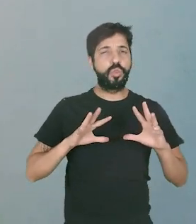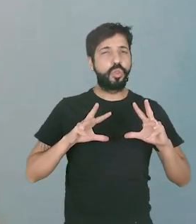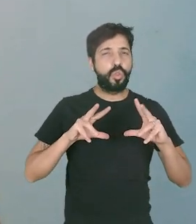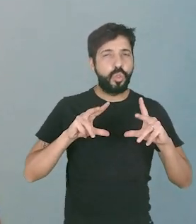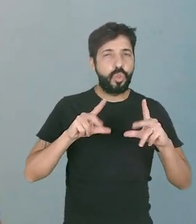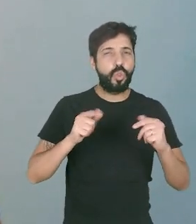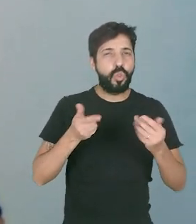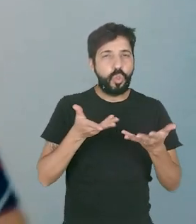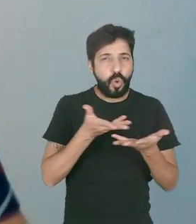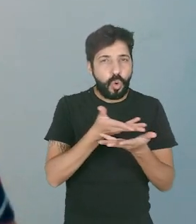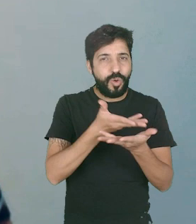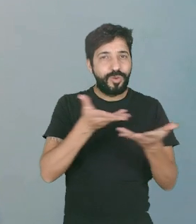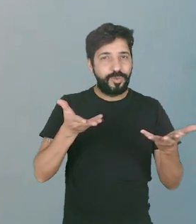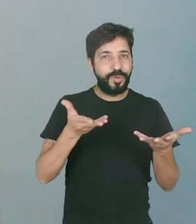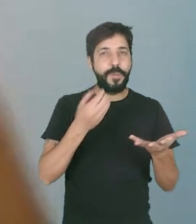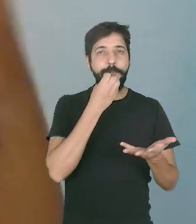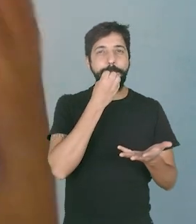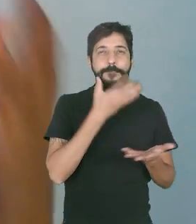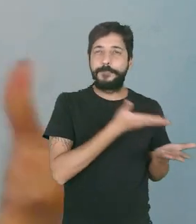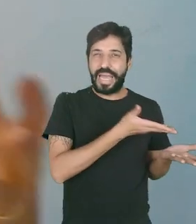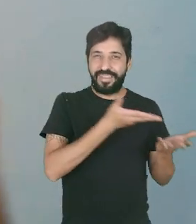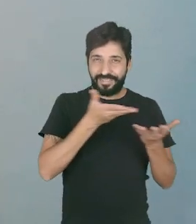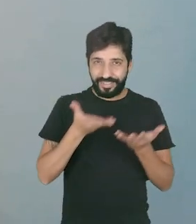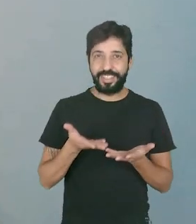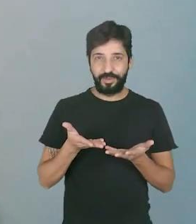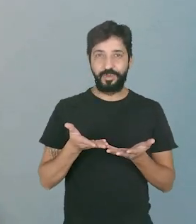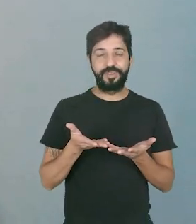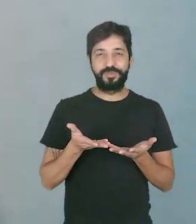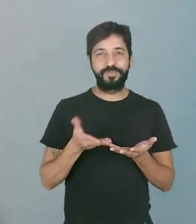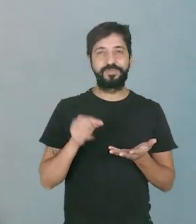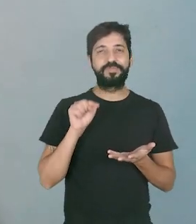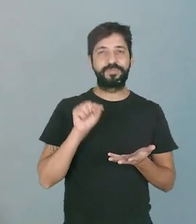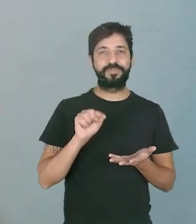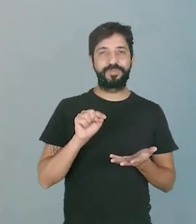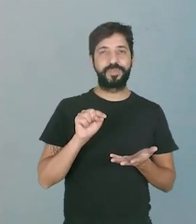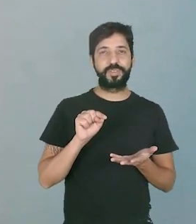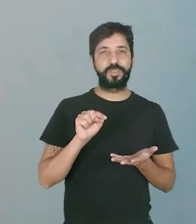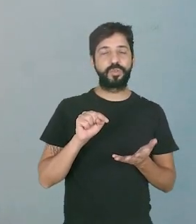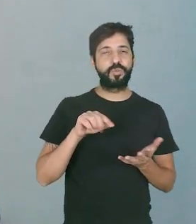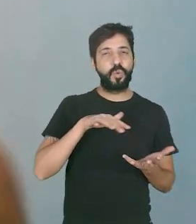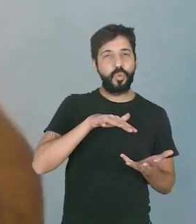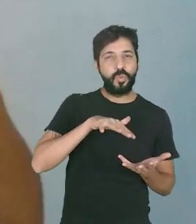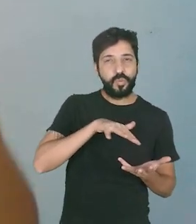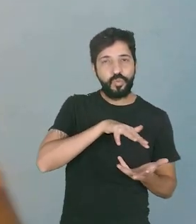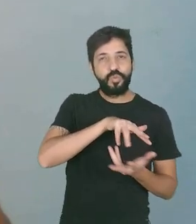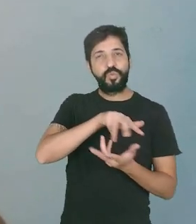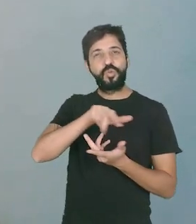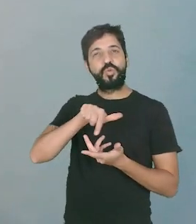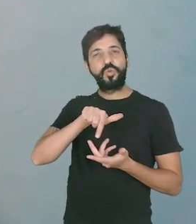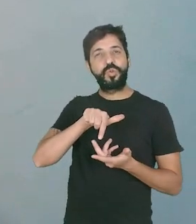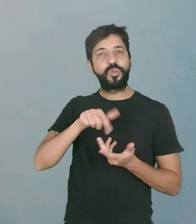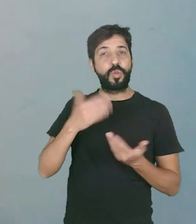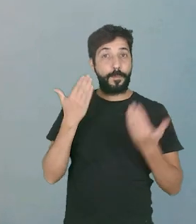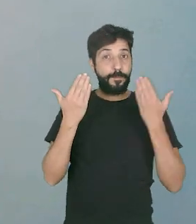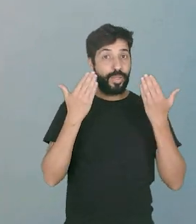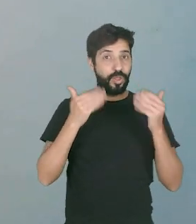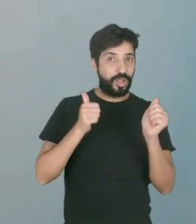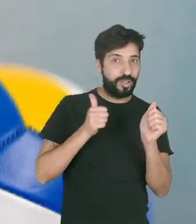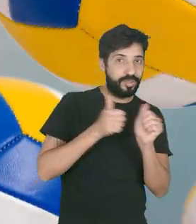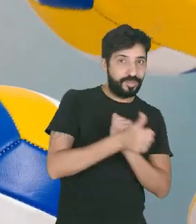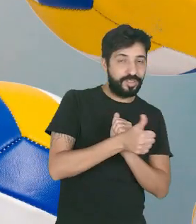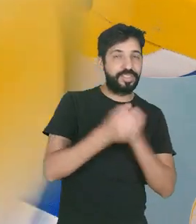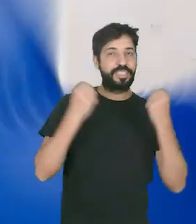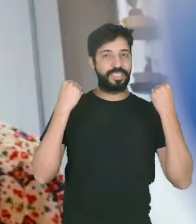todas e todos e todes muito bem-vindas ao mundo da psicologia do esporte e